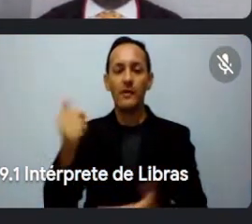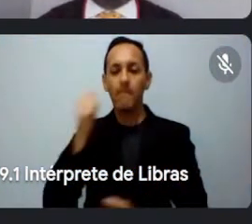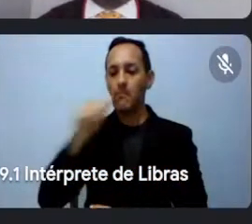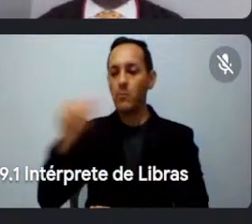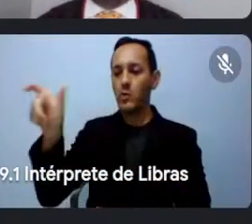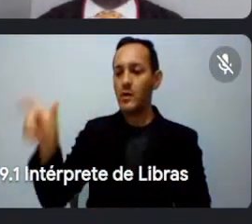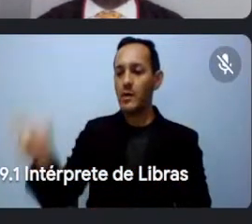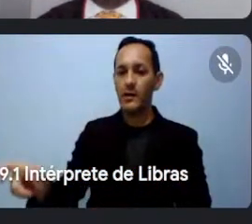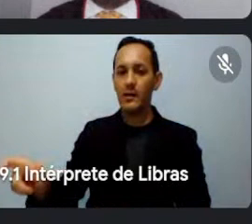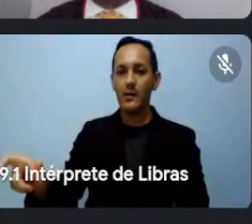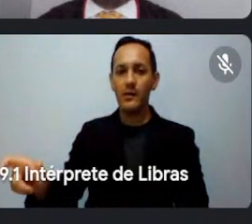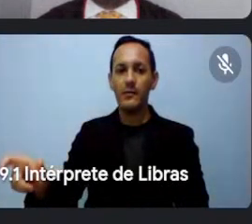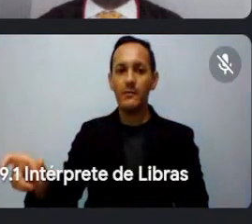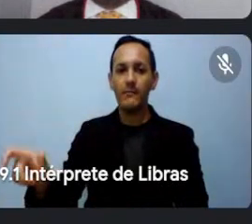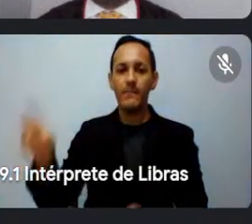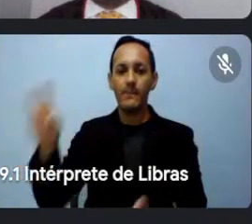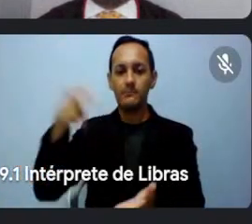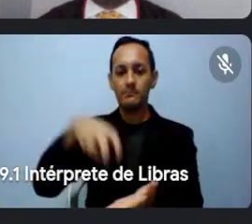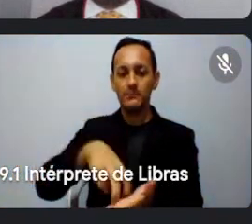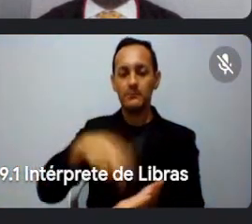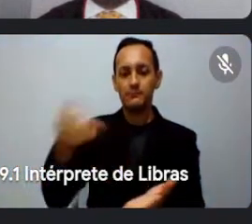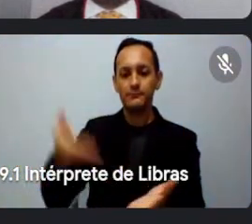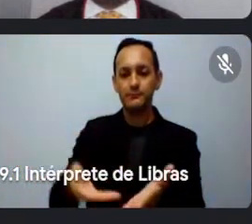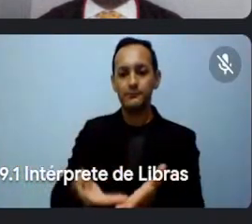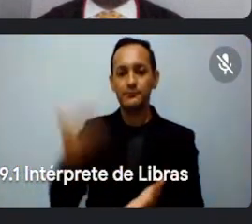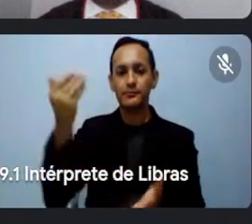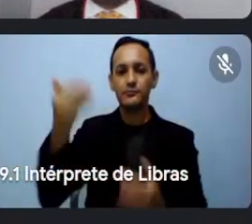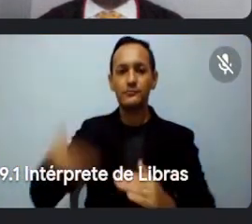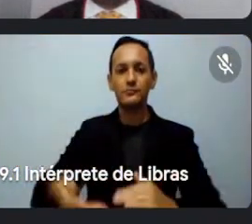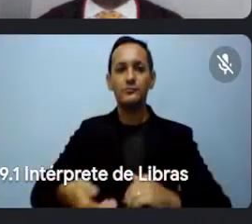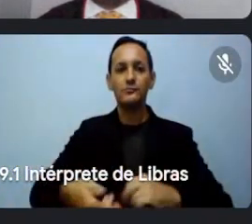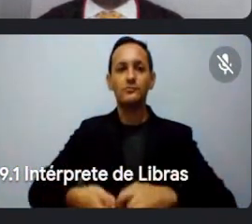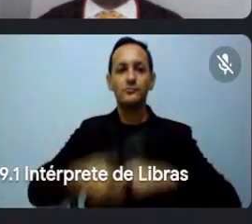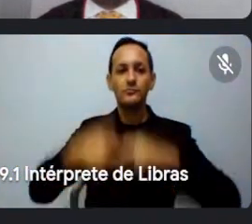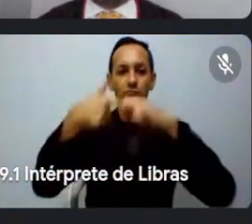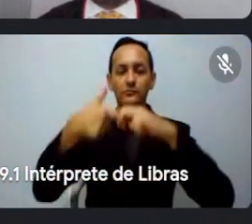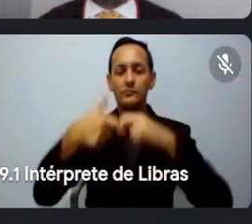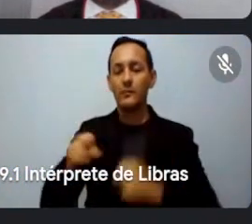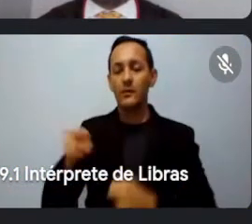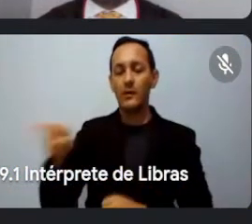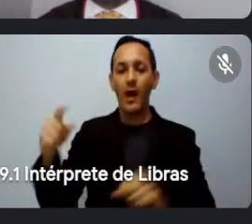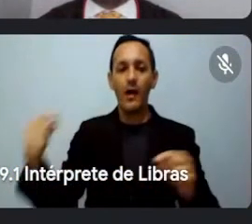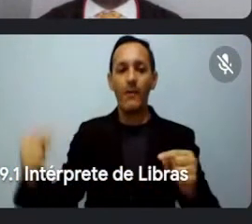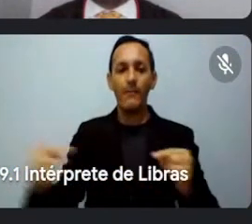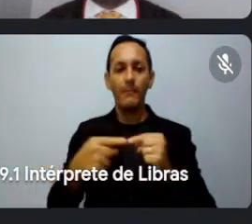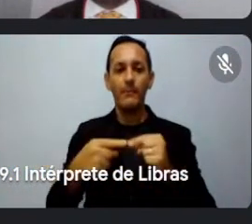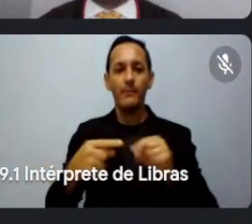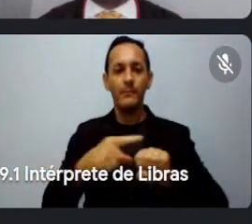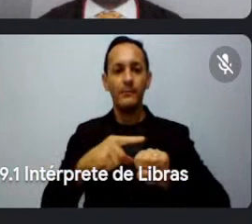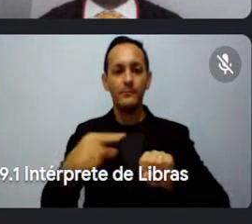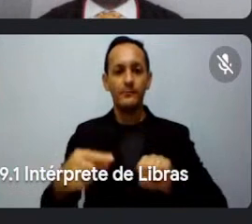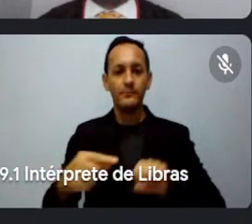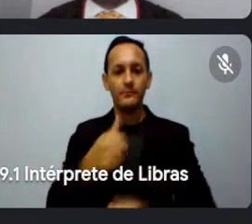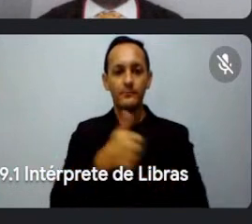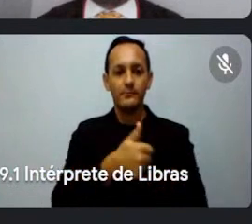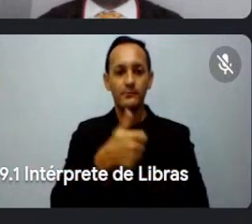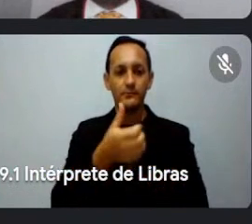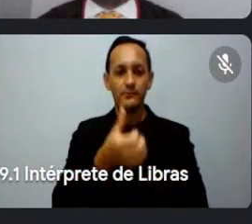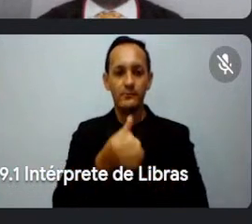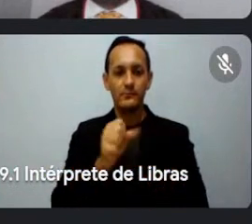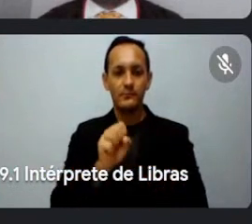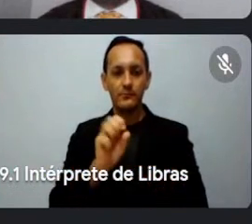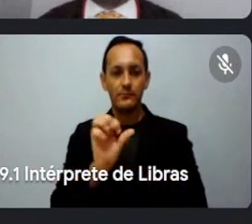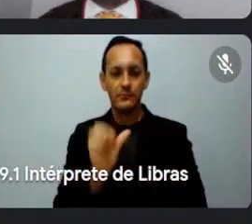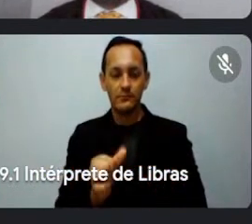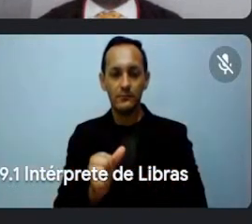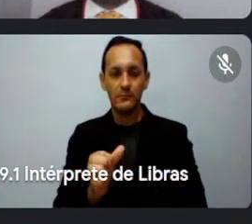Jesus Ribeiro da Silva mês o fundamento do artigo 386 inciso sétimo do código o canal e tô